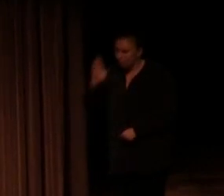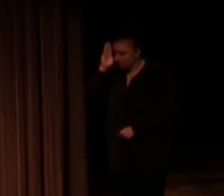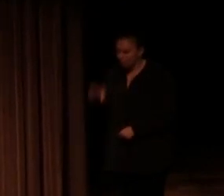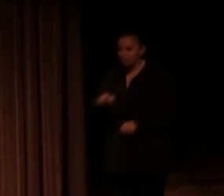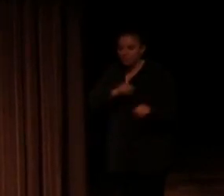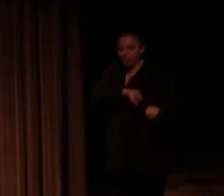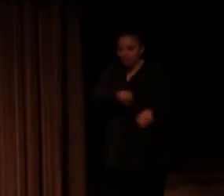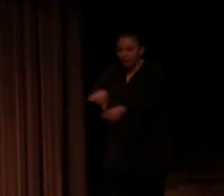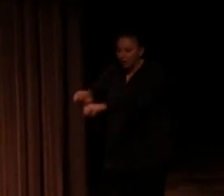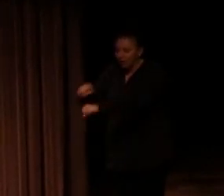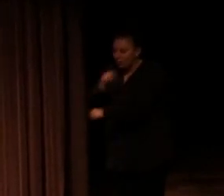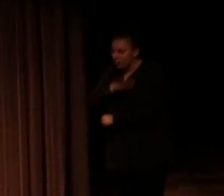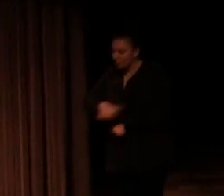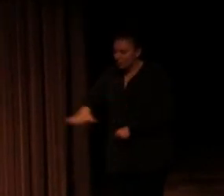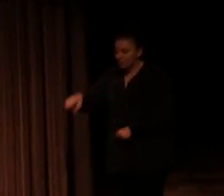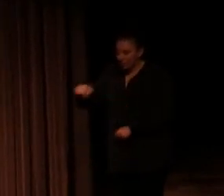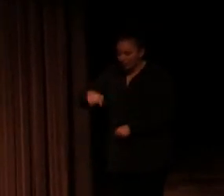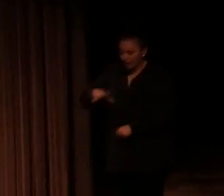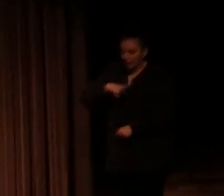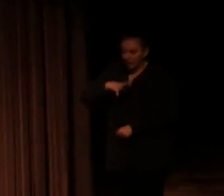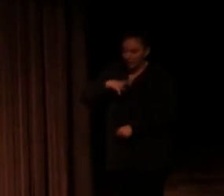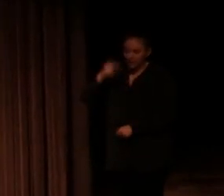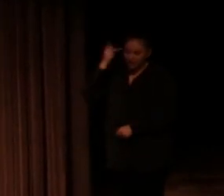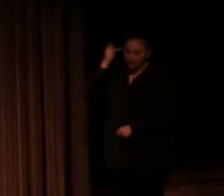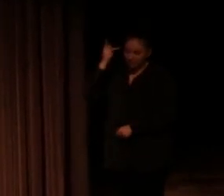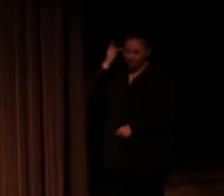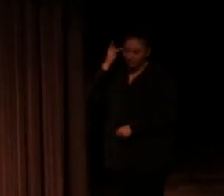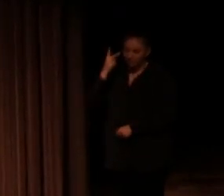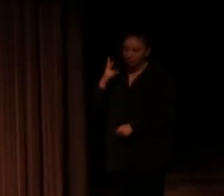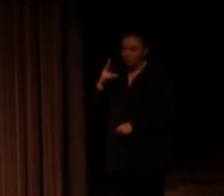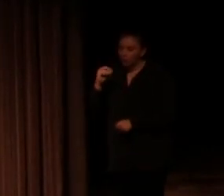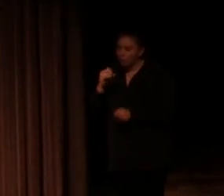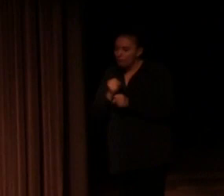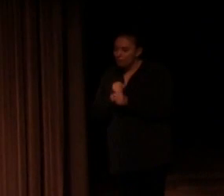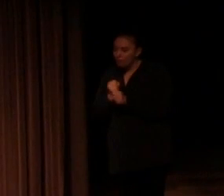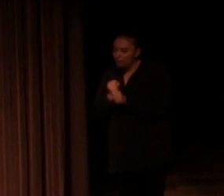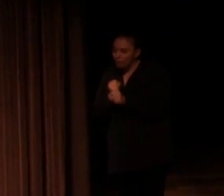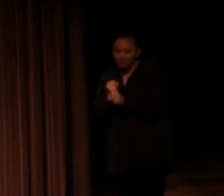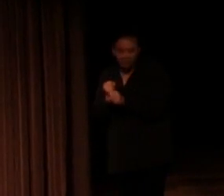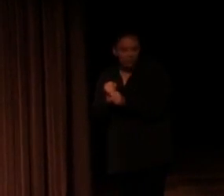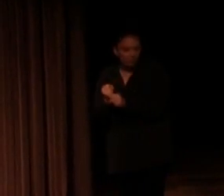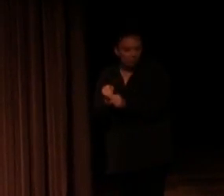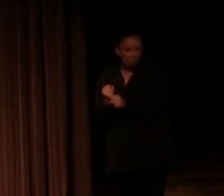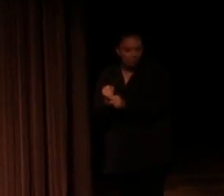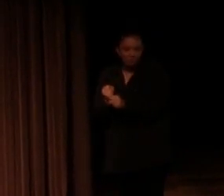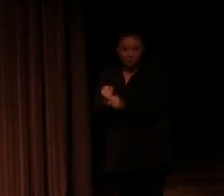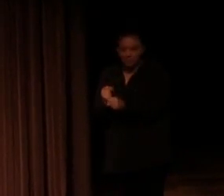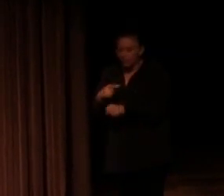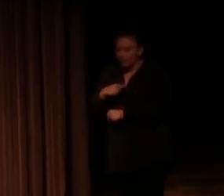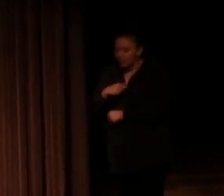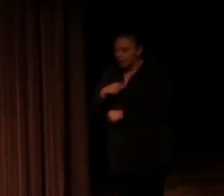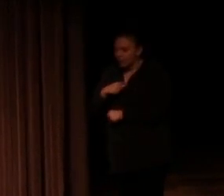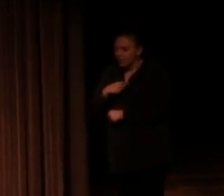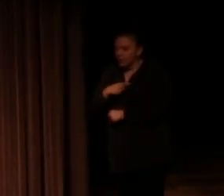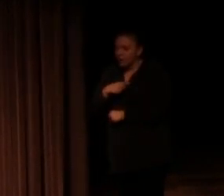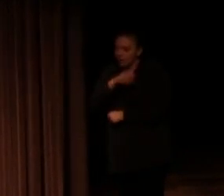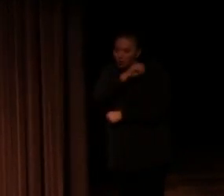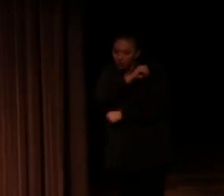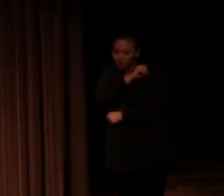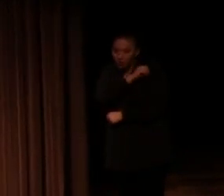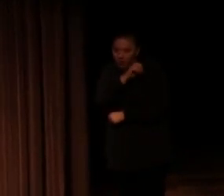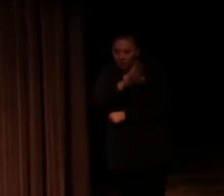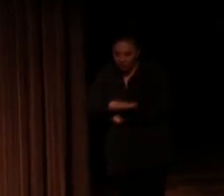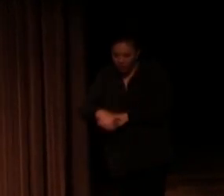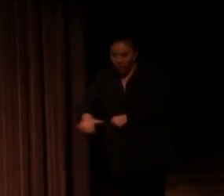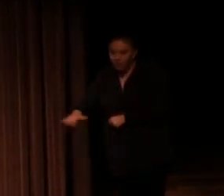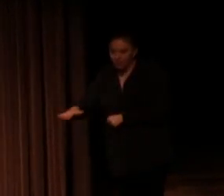que na cidade de são paulo são mais do que 20 anos que educa kaká a primeira infância vem para a secretaria